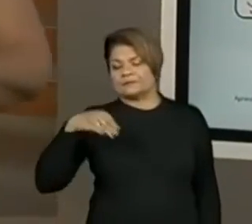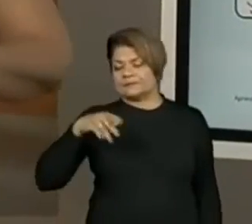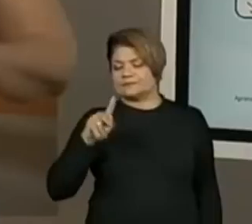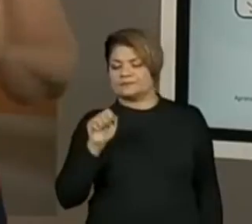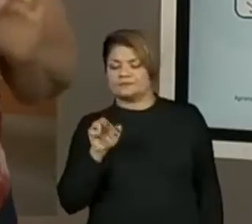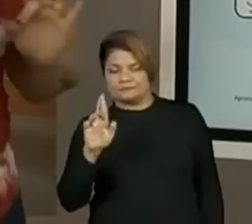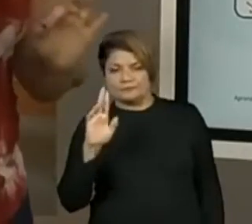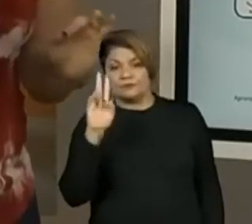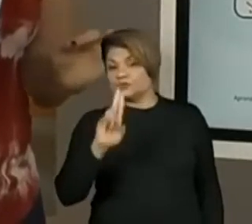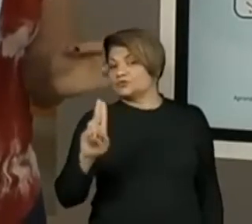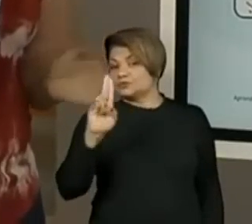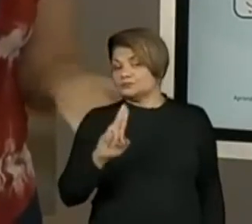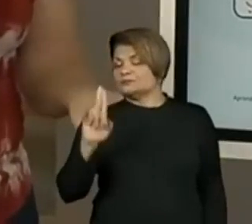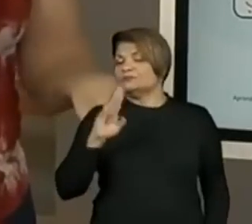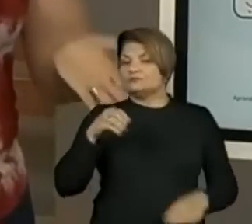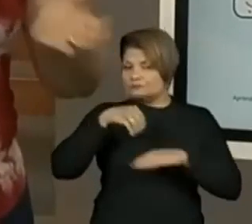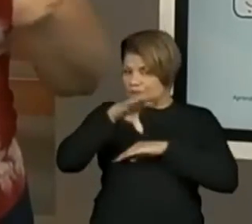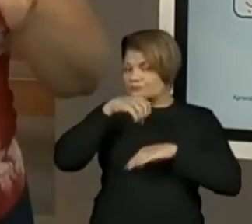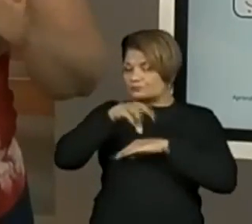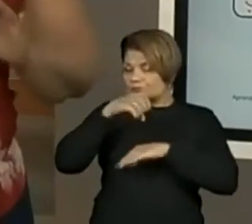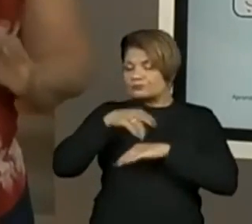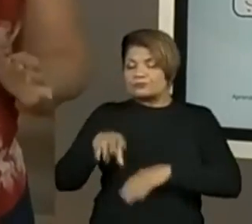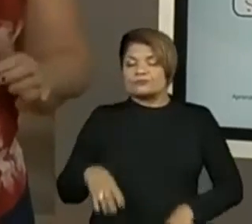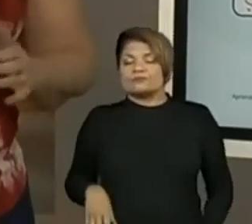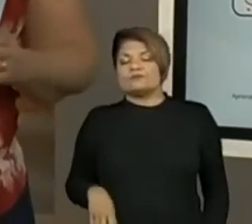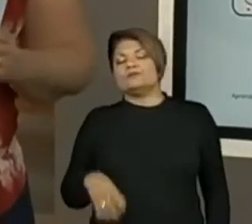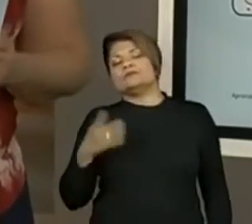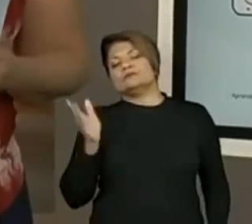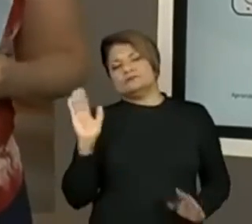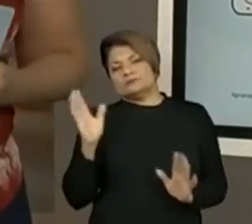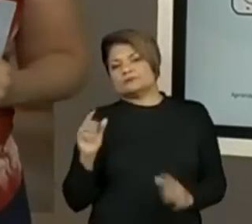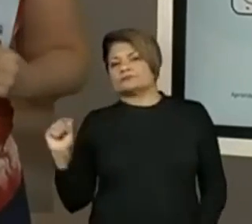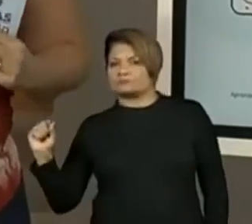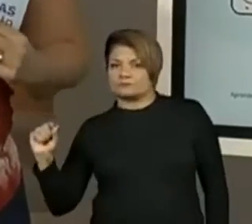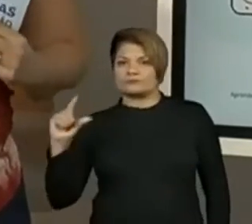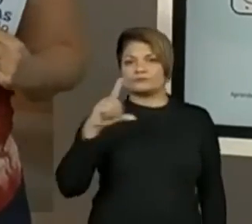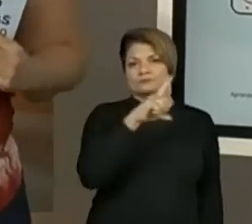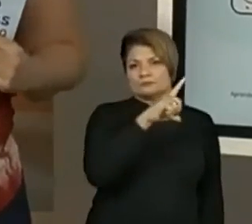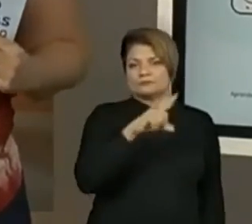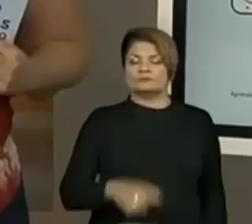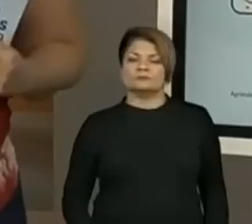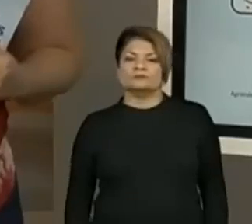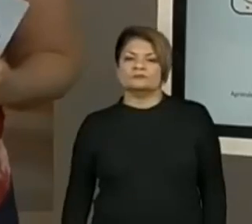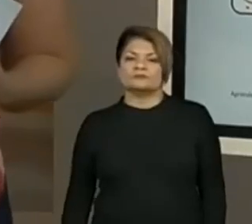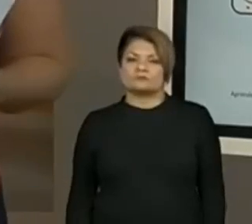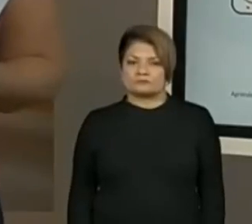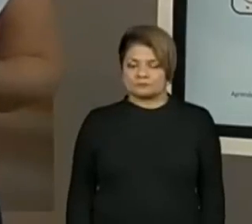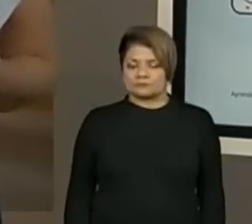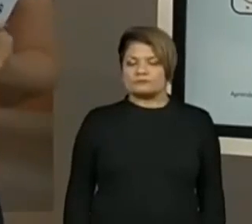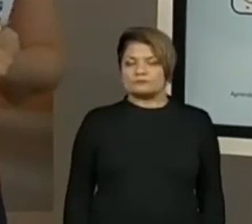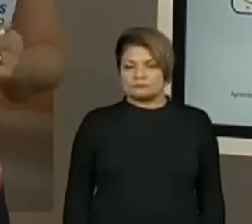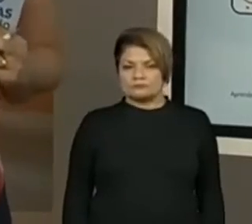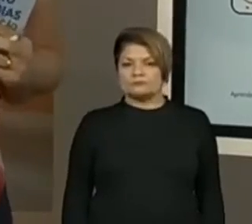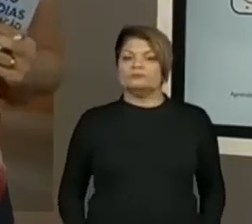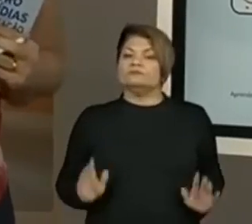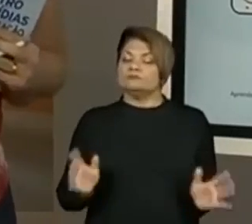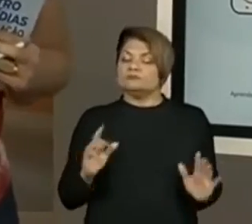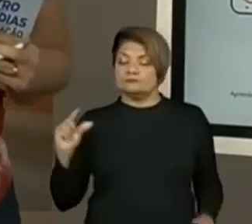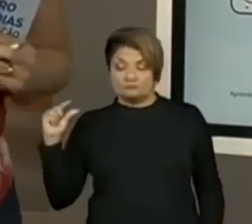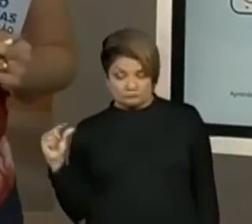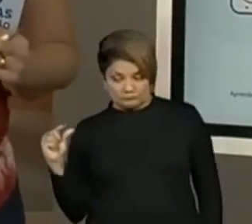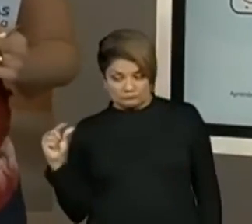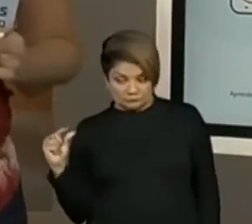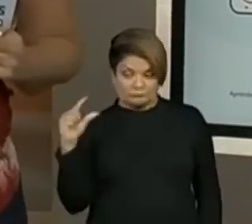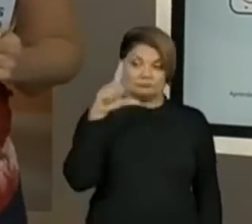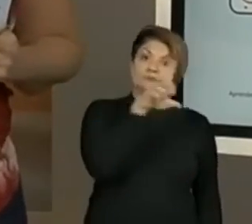ditado, todos os números ímpares, e organizamos na ordem crescente, tá bom? Do